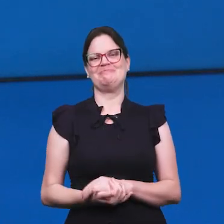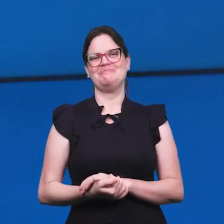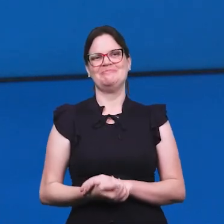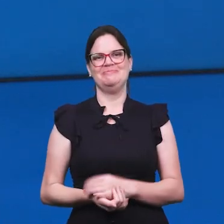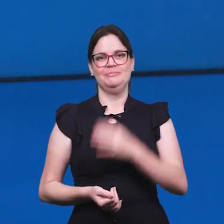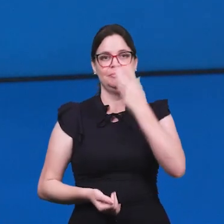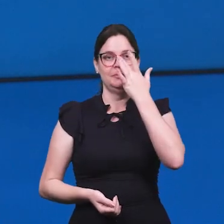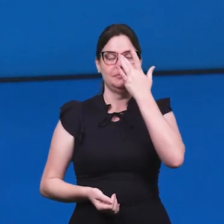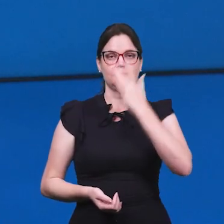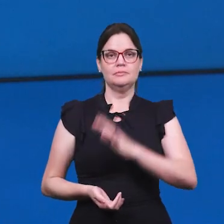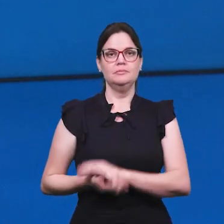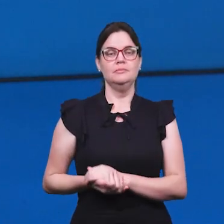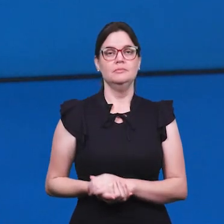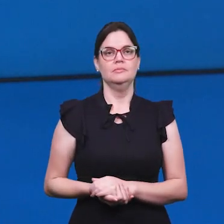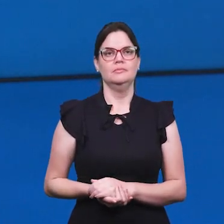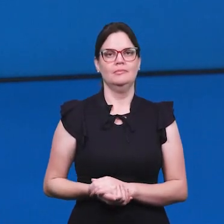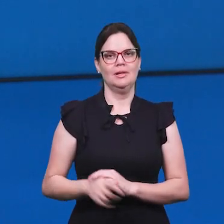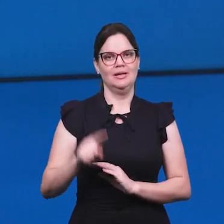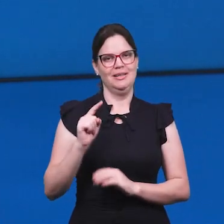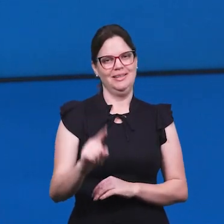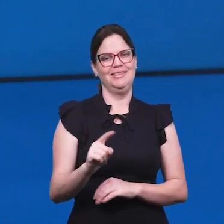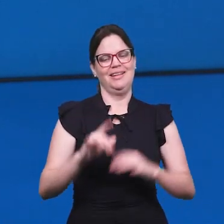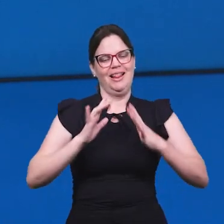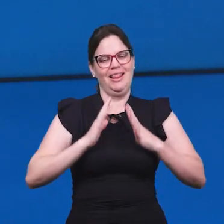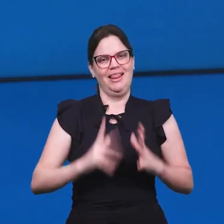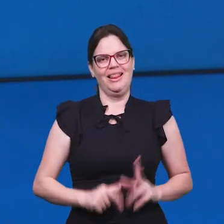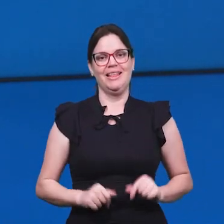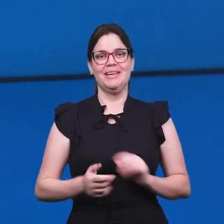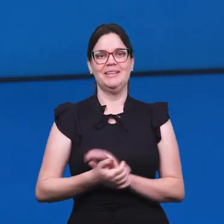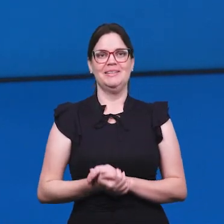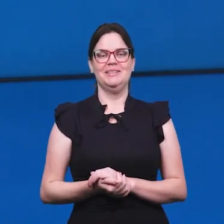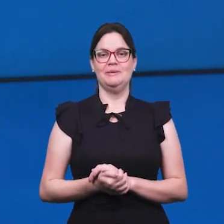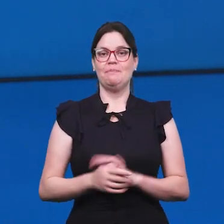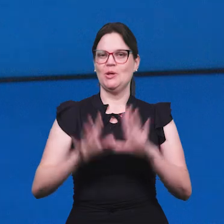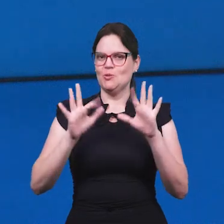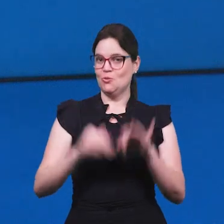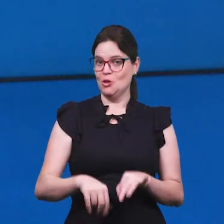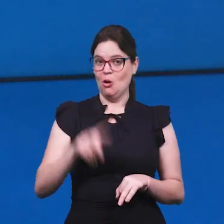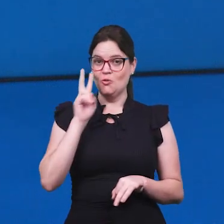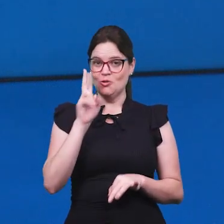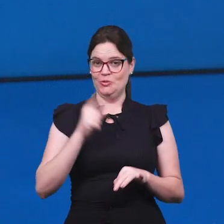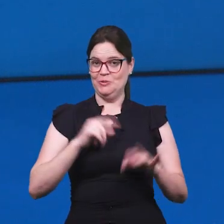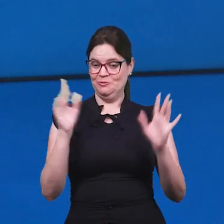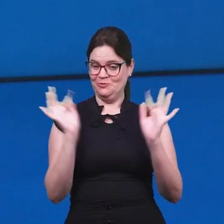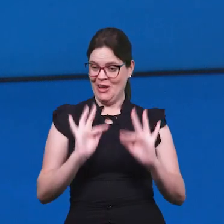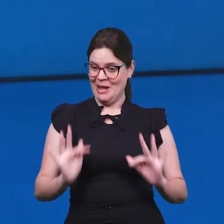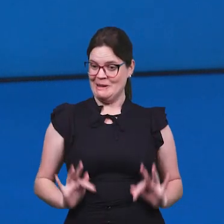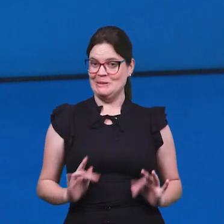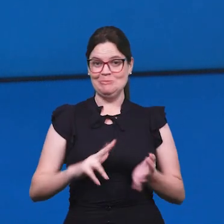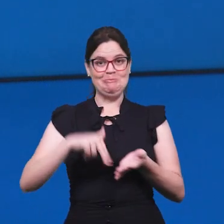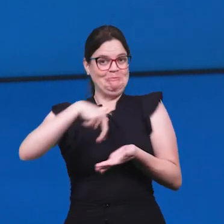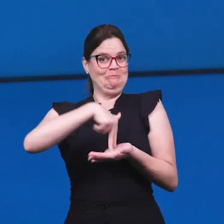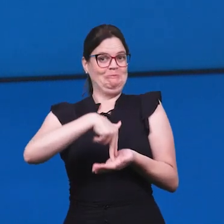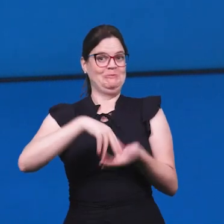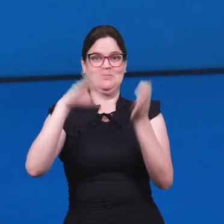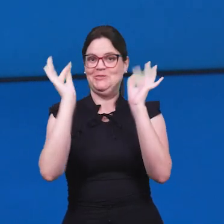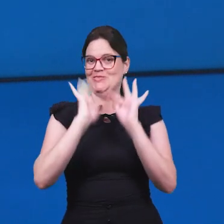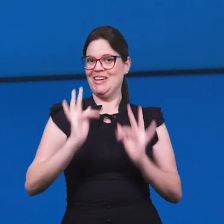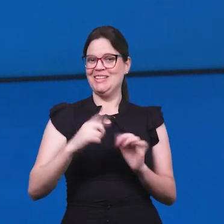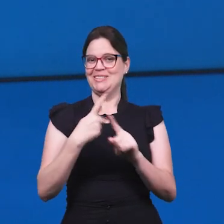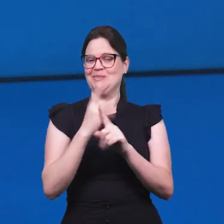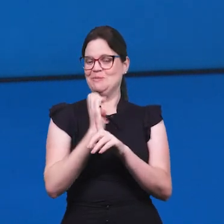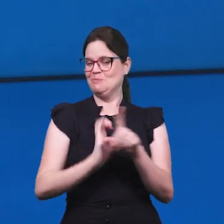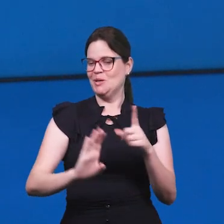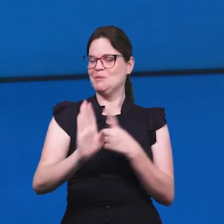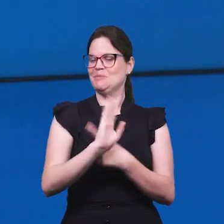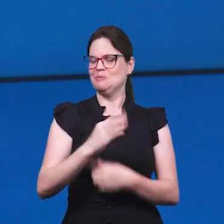você tem tão puro, né? E você encerrou assim, muito feliz, né? Ao participar da Escola Bíblica Dominical, deu para ver